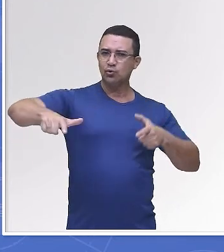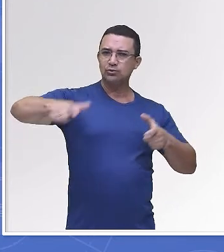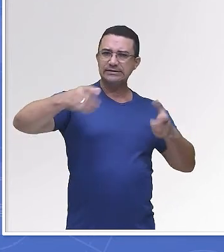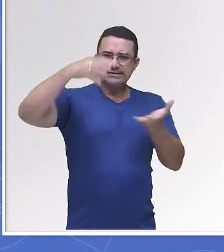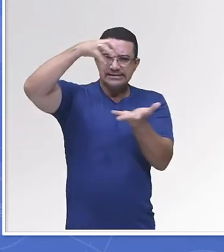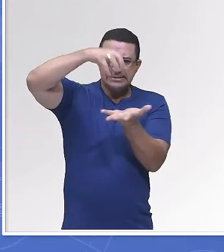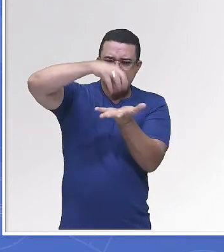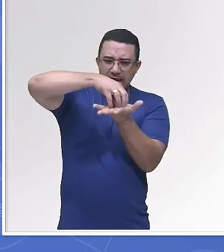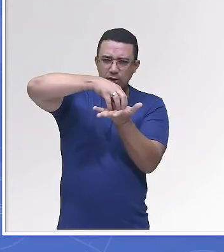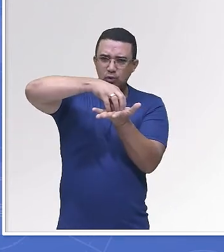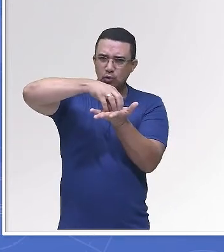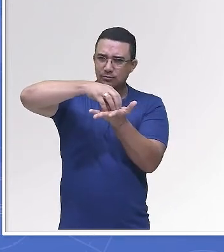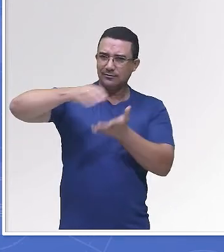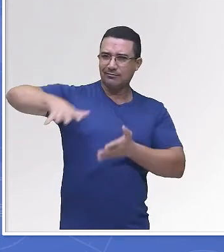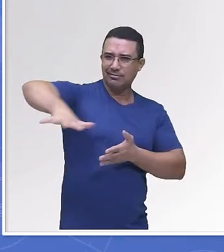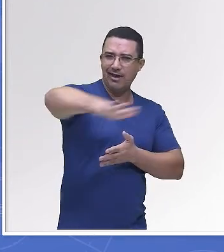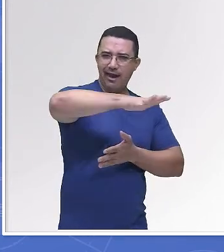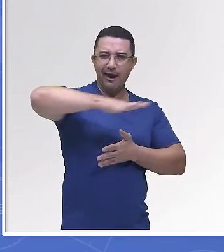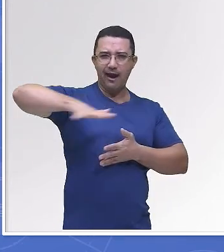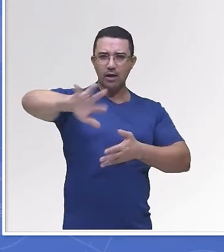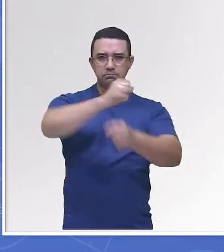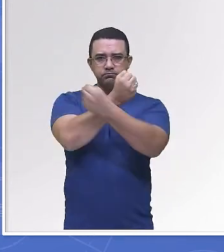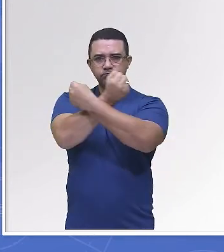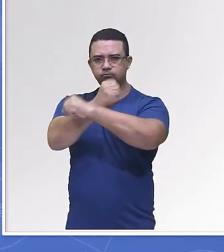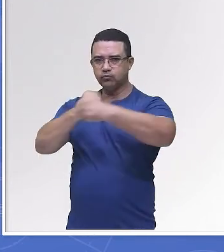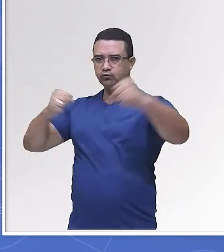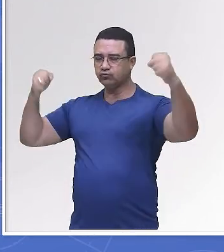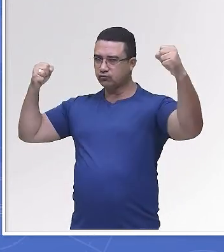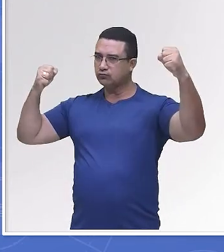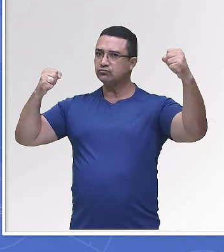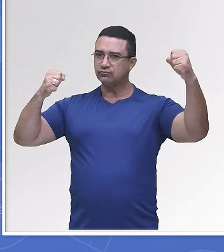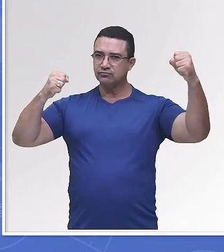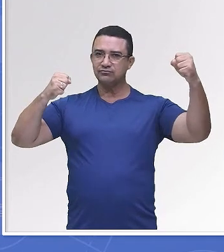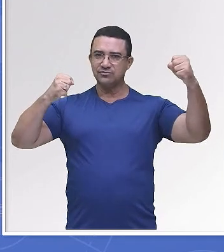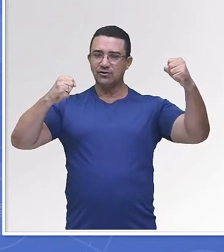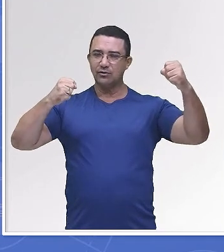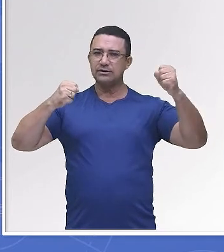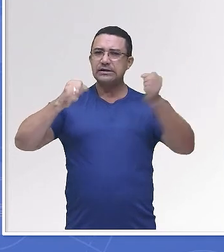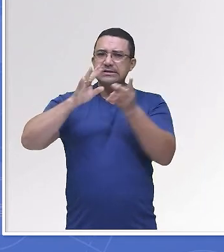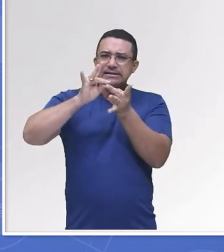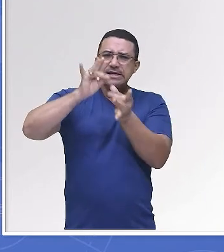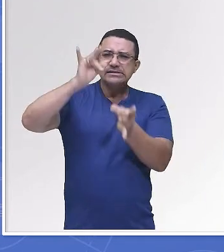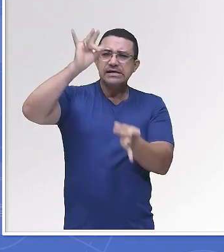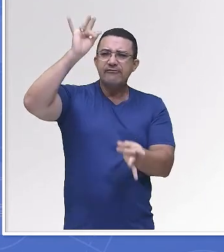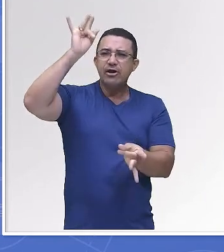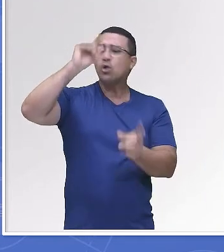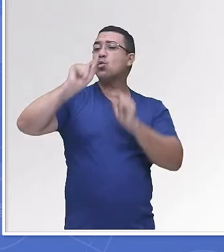terreno, então o nosso elemento alvo de descrição é justamente esse, né?